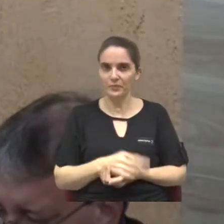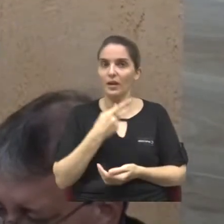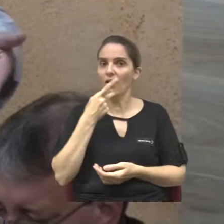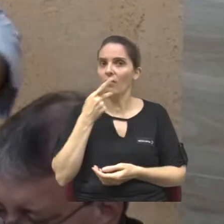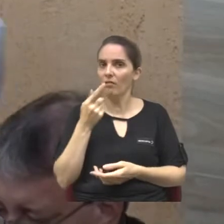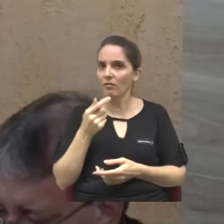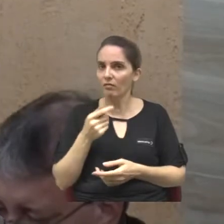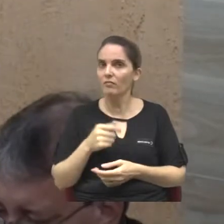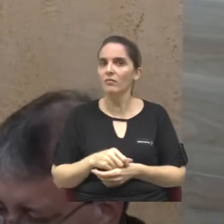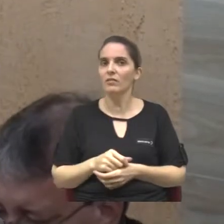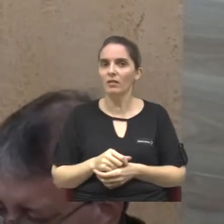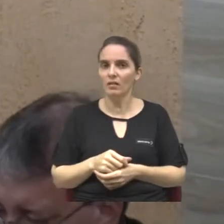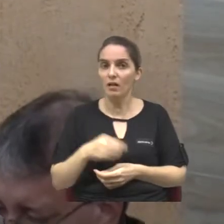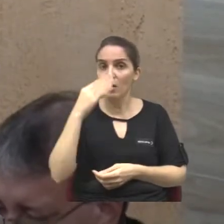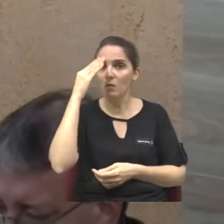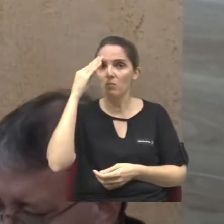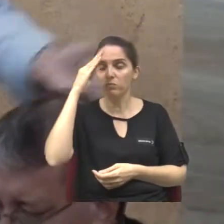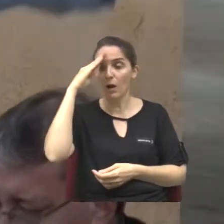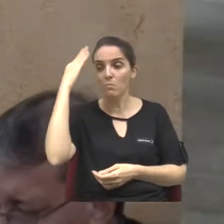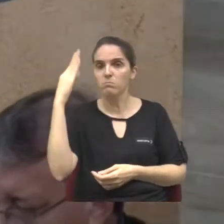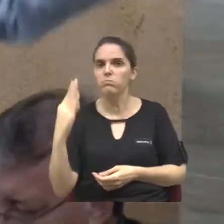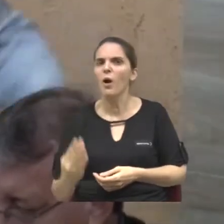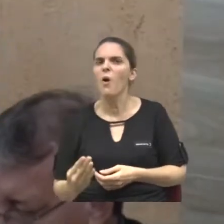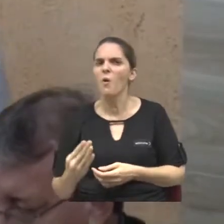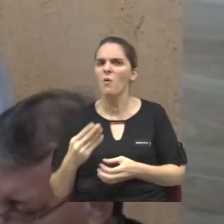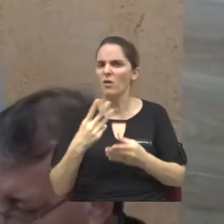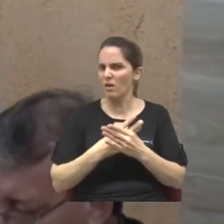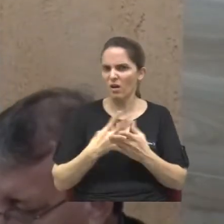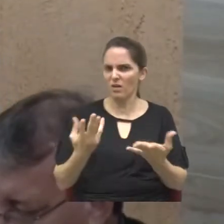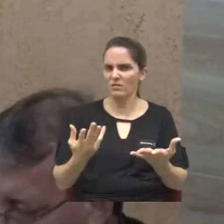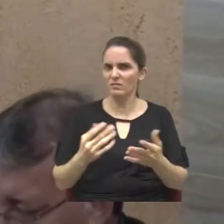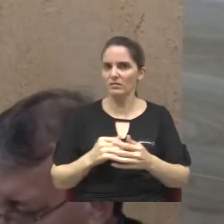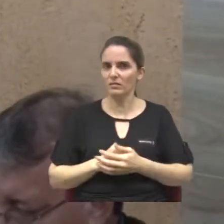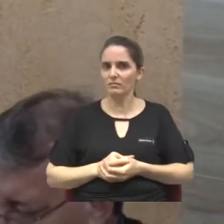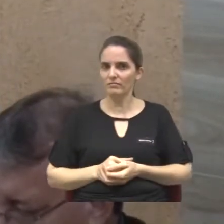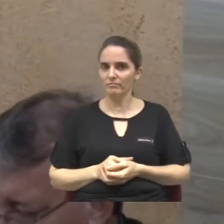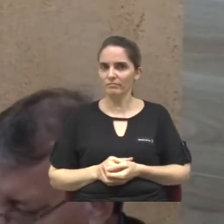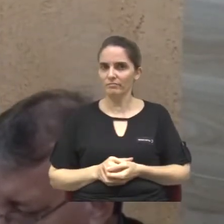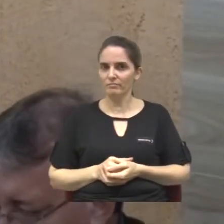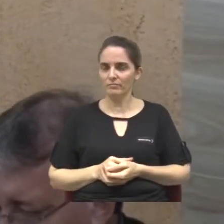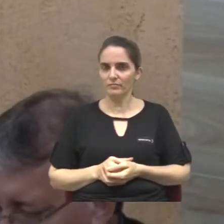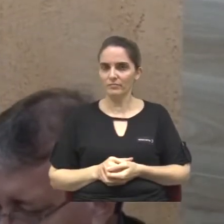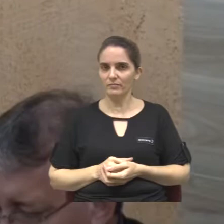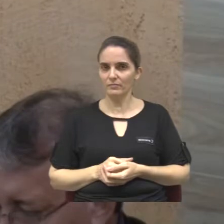de honra dessa casa. Será que isso não fere a honra dessa casa?